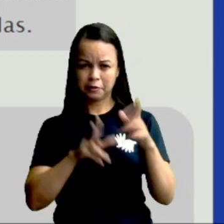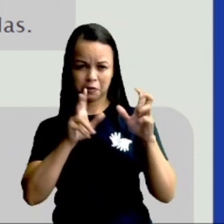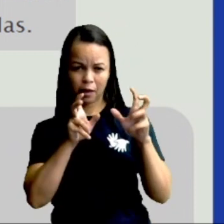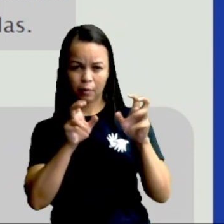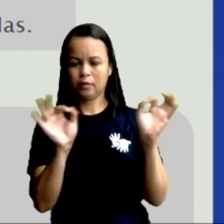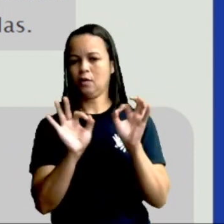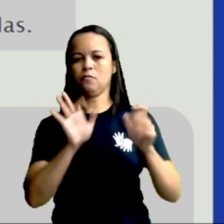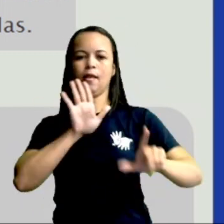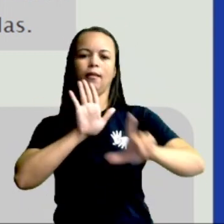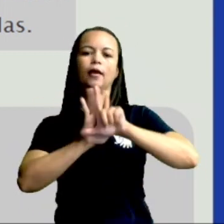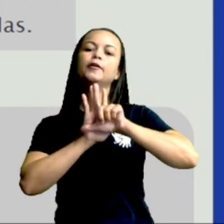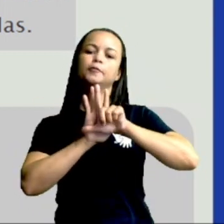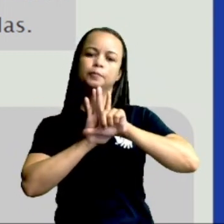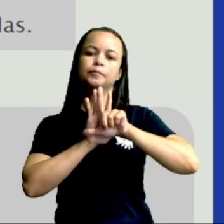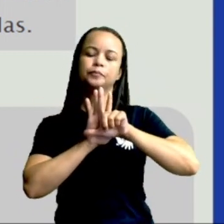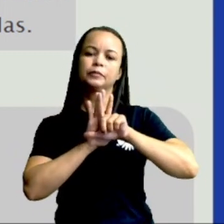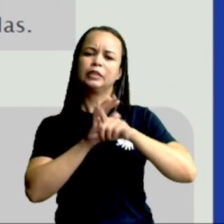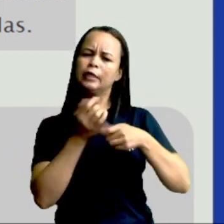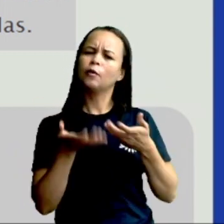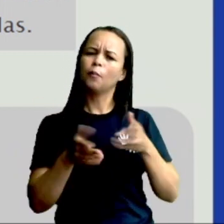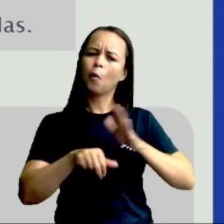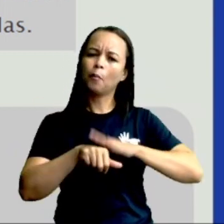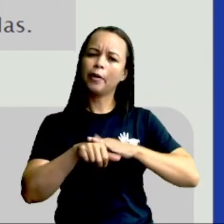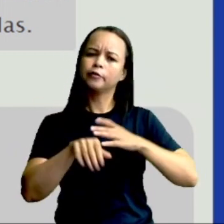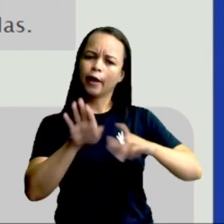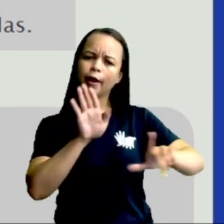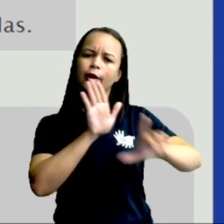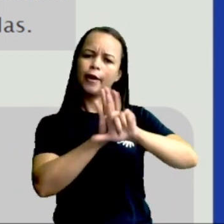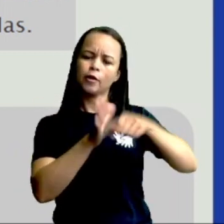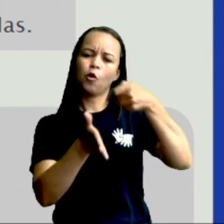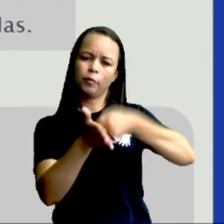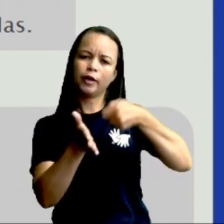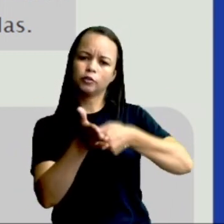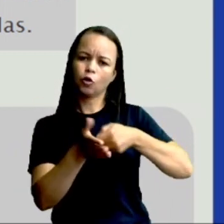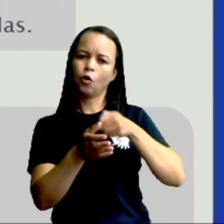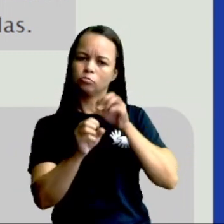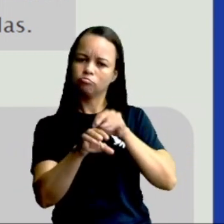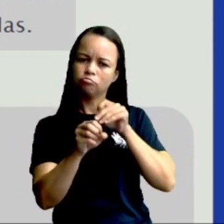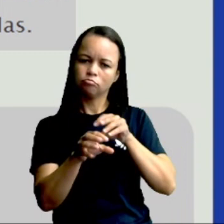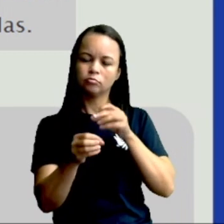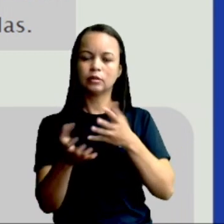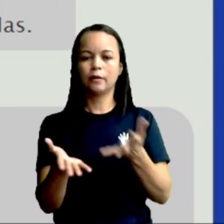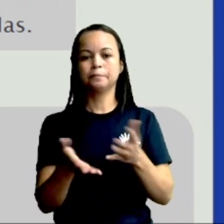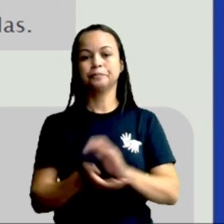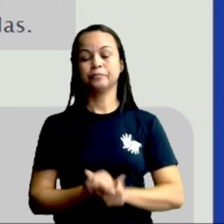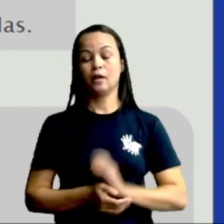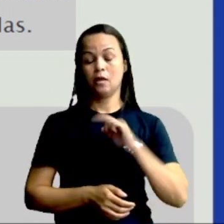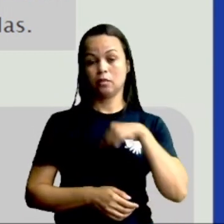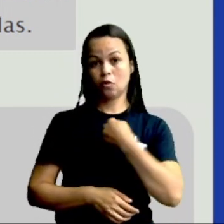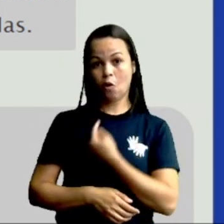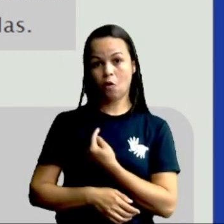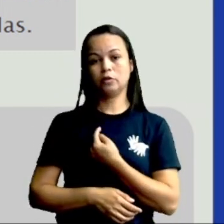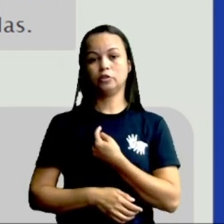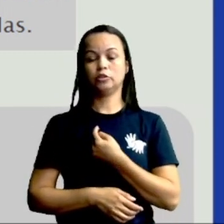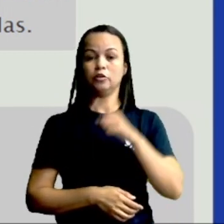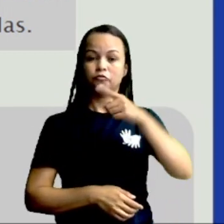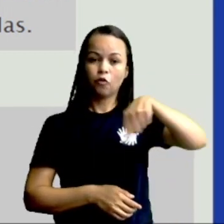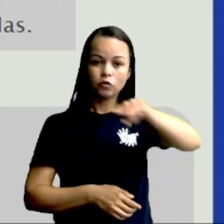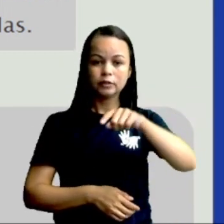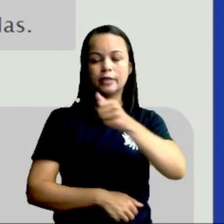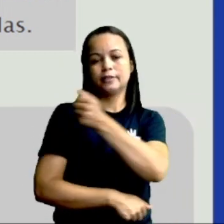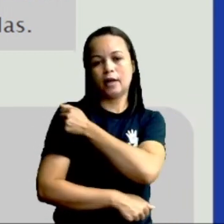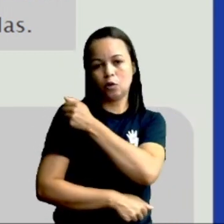lei. E a partir do momento que se torna uma lei, é obrigatório, né? Então, vocês estudantes,